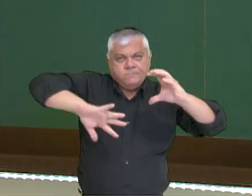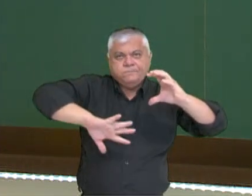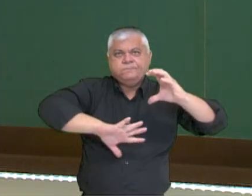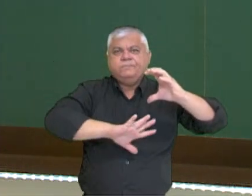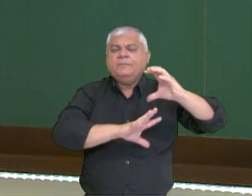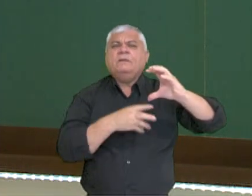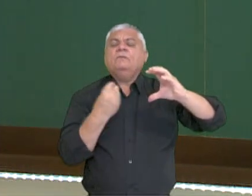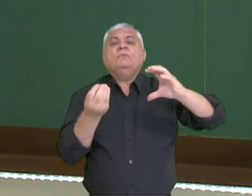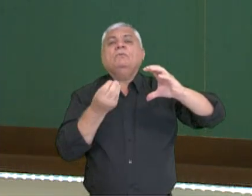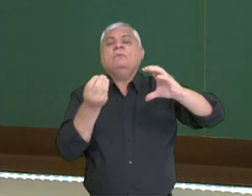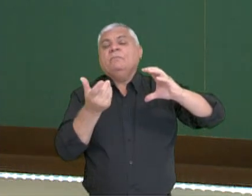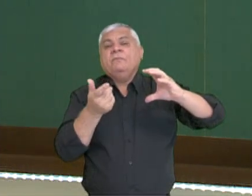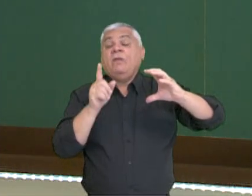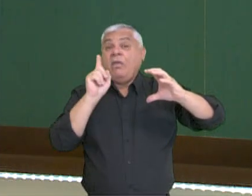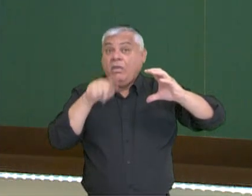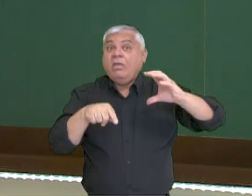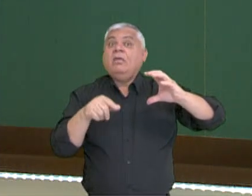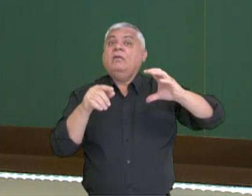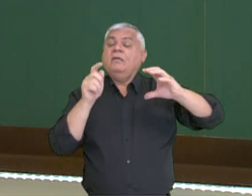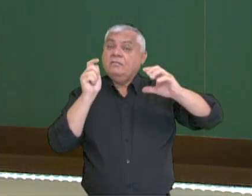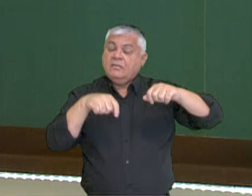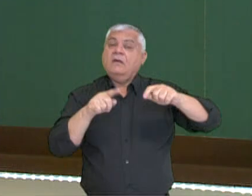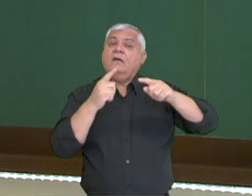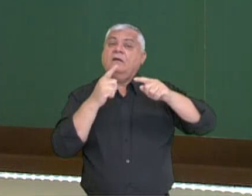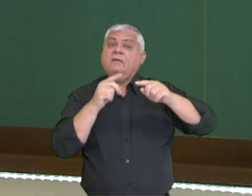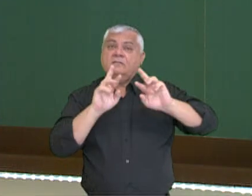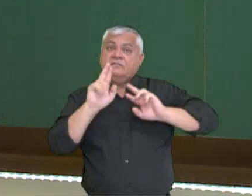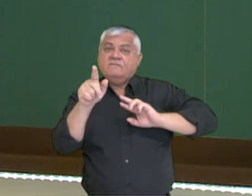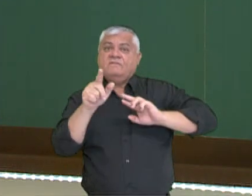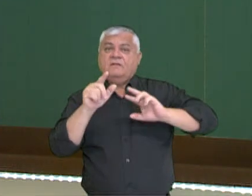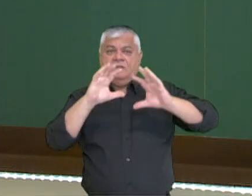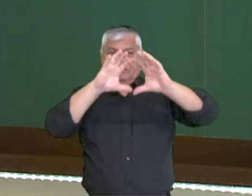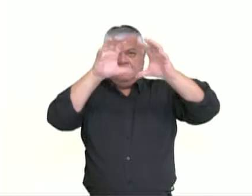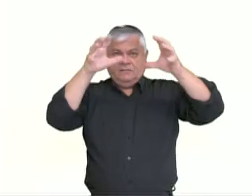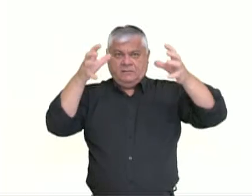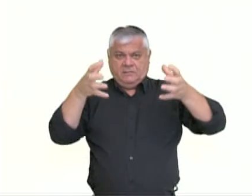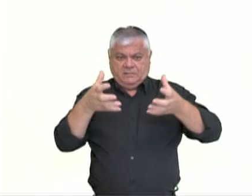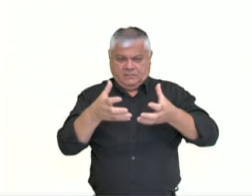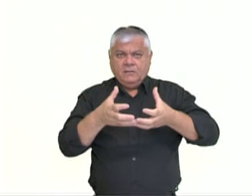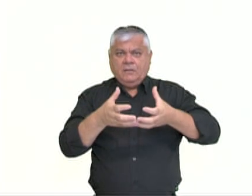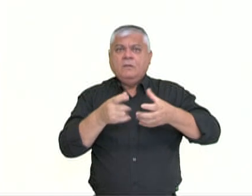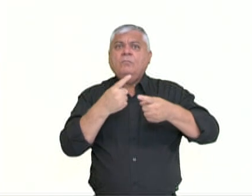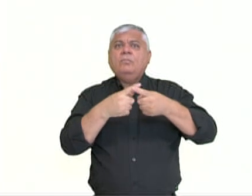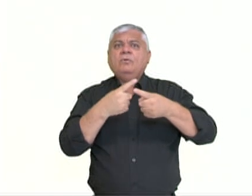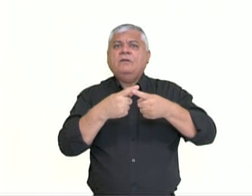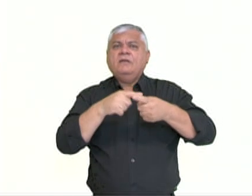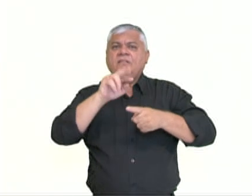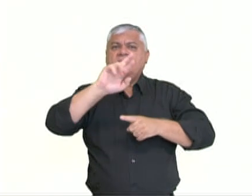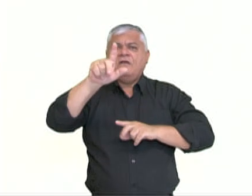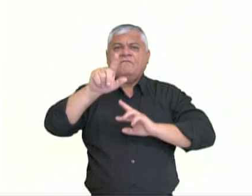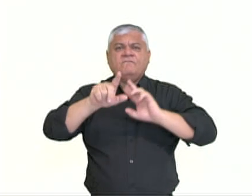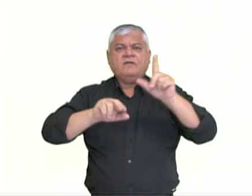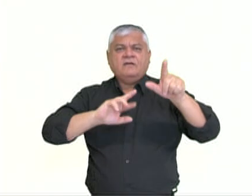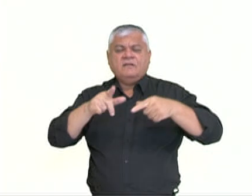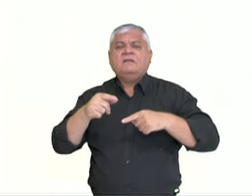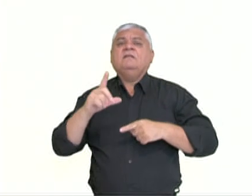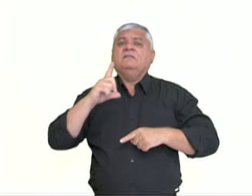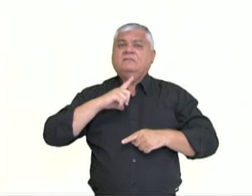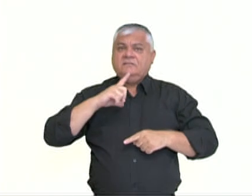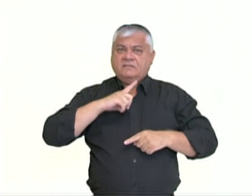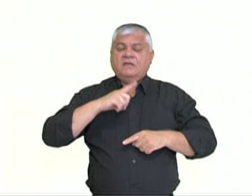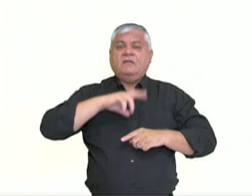aquece o nosso planeta vai estabelecer diferentes temperaturas. E nós temos uma medida no